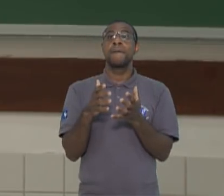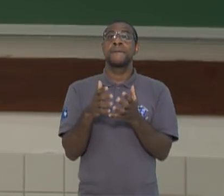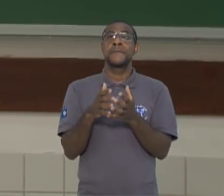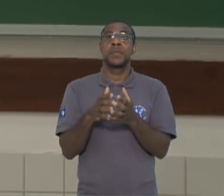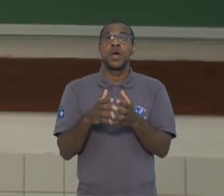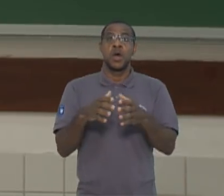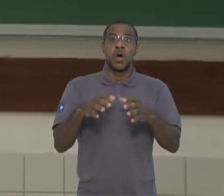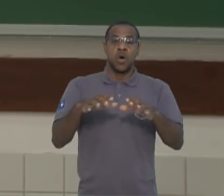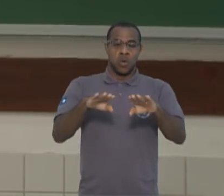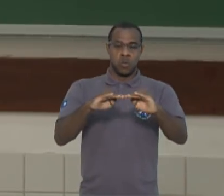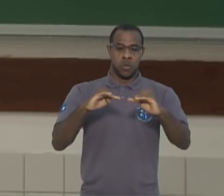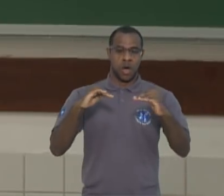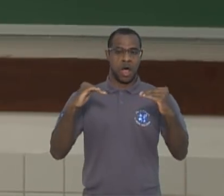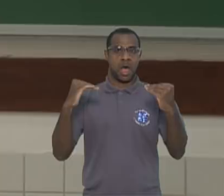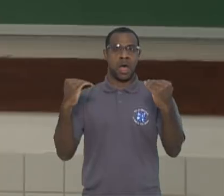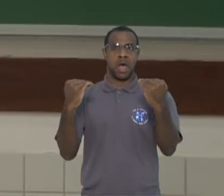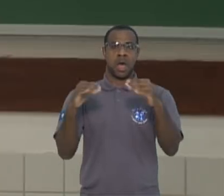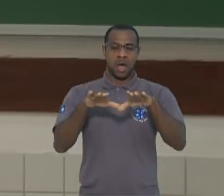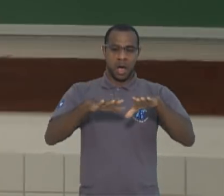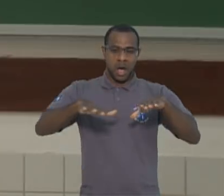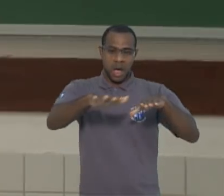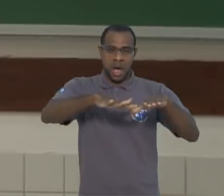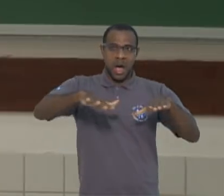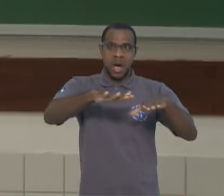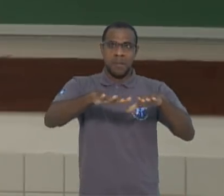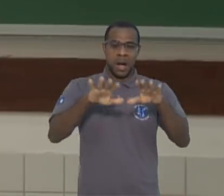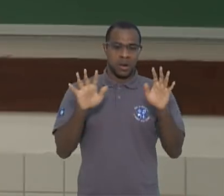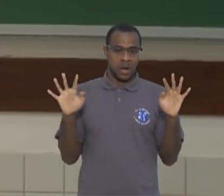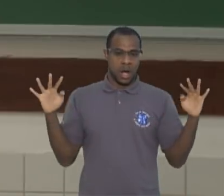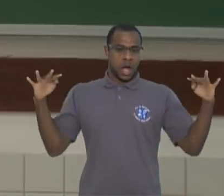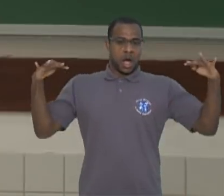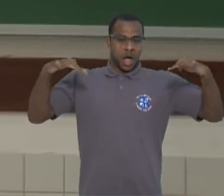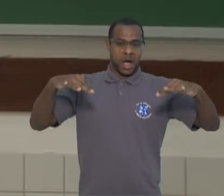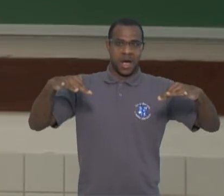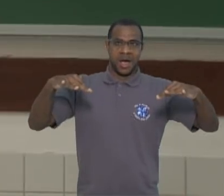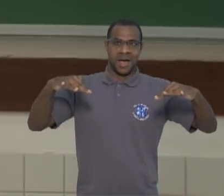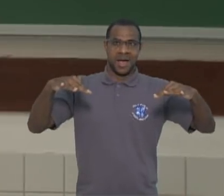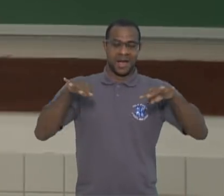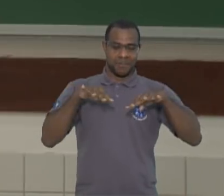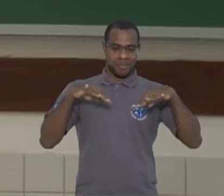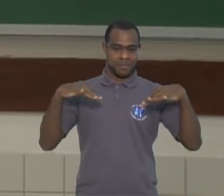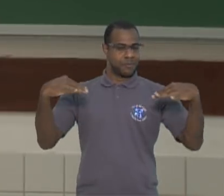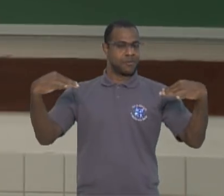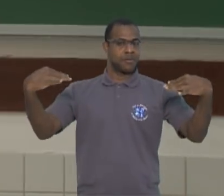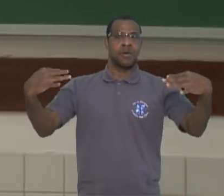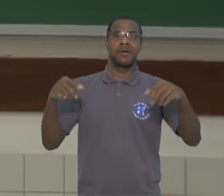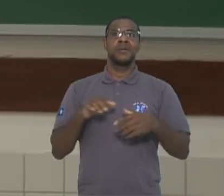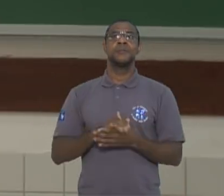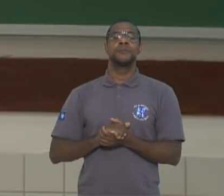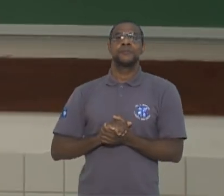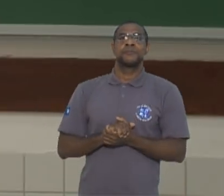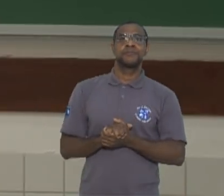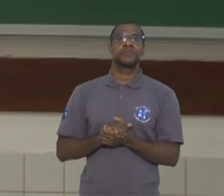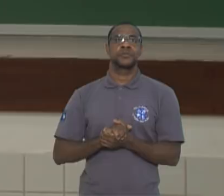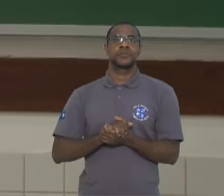a plateia ao redor. A gente vai olhar a foto daqui a pouquinho e vocês vão entender melhor esse tipo de espaço.